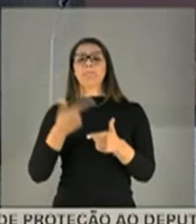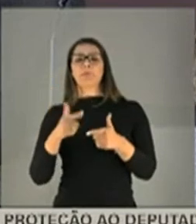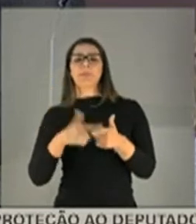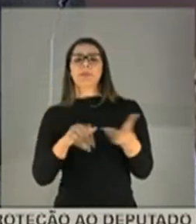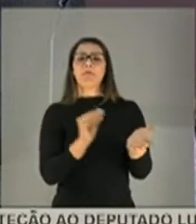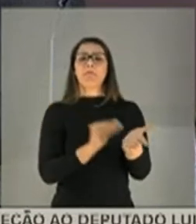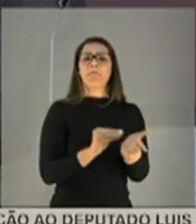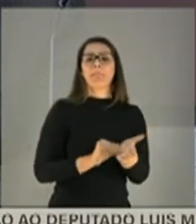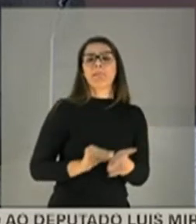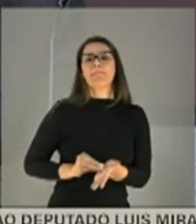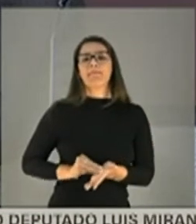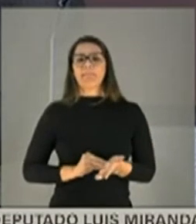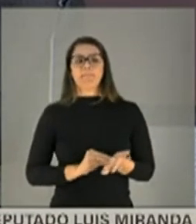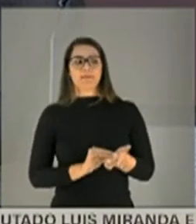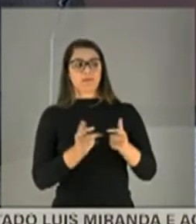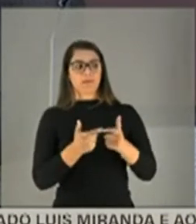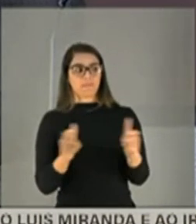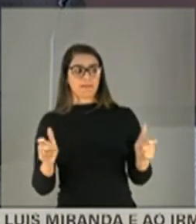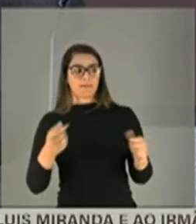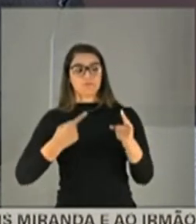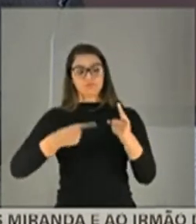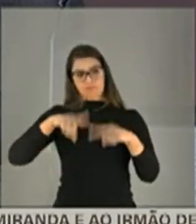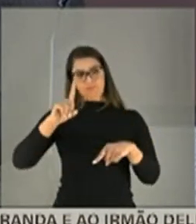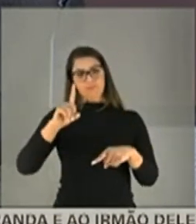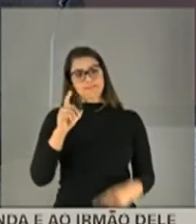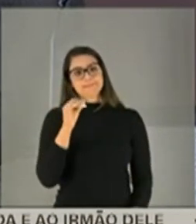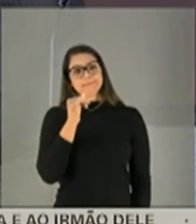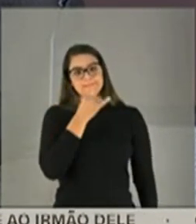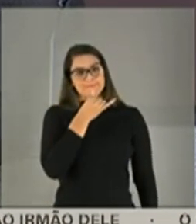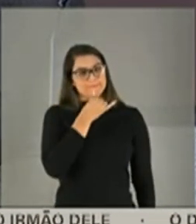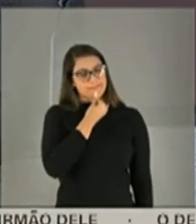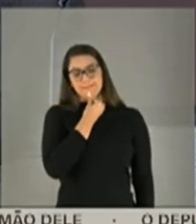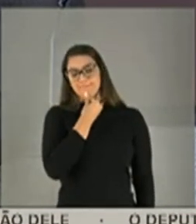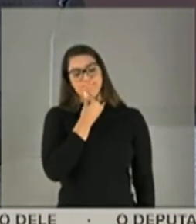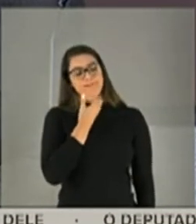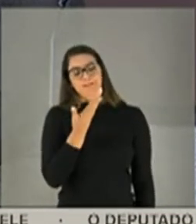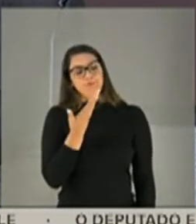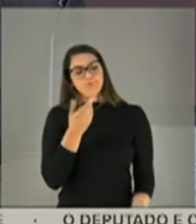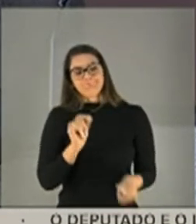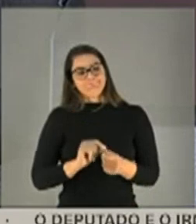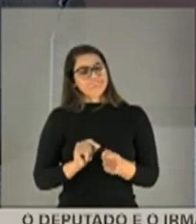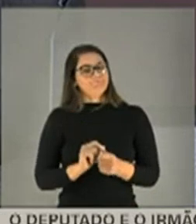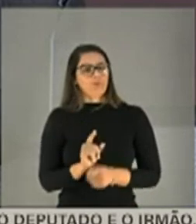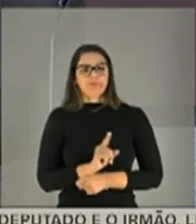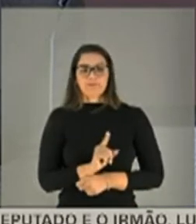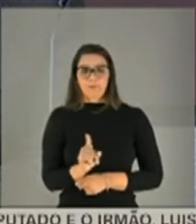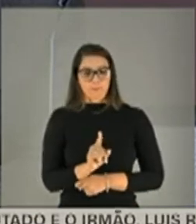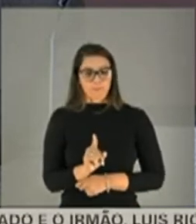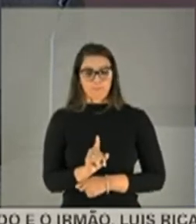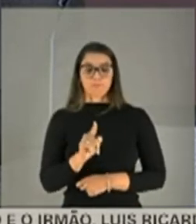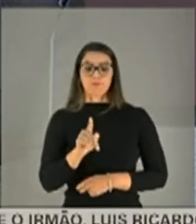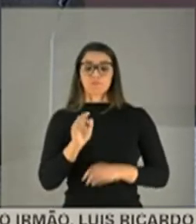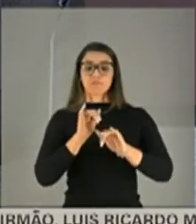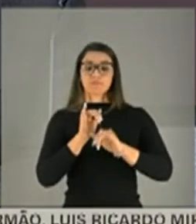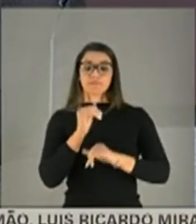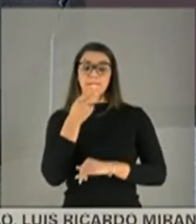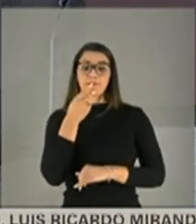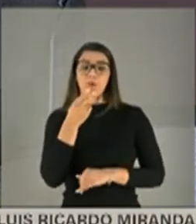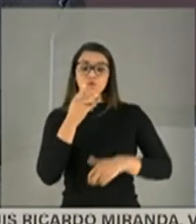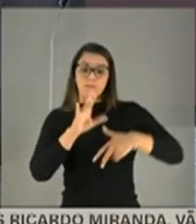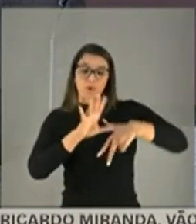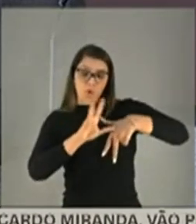era possível vislumbrar o tamanho do desafio. Infelizmente, essas medidas não foram tomadas a contento. O senhor pede para eu falar sobre a